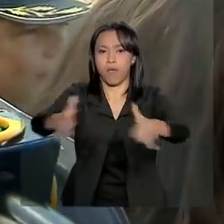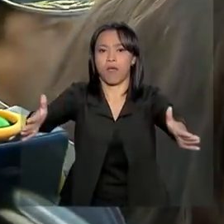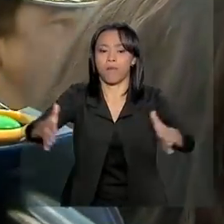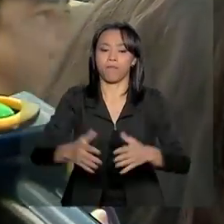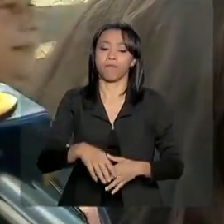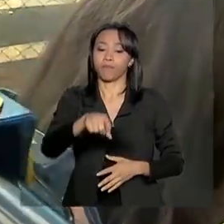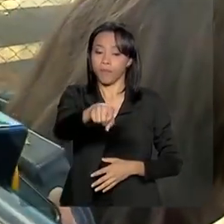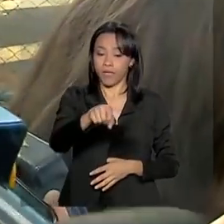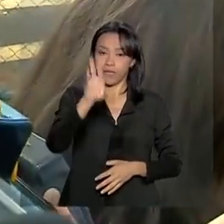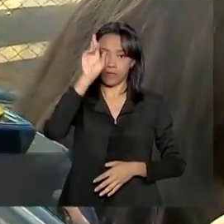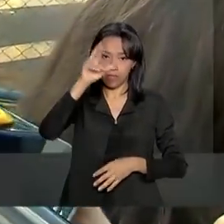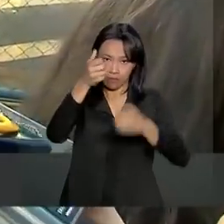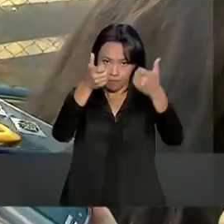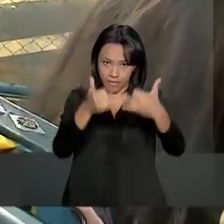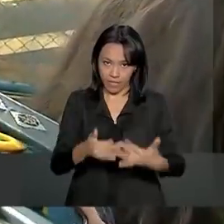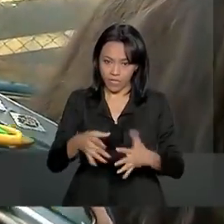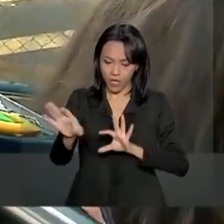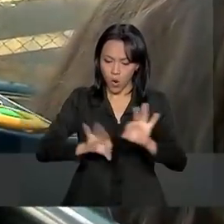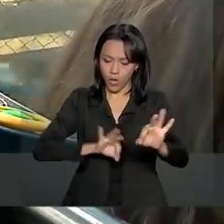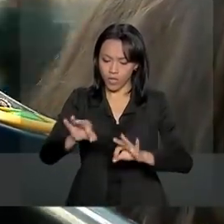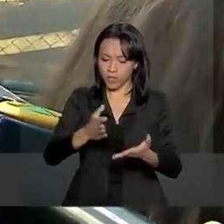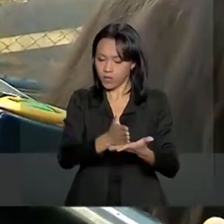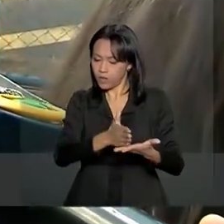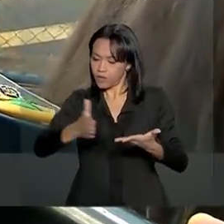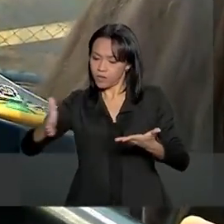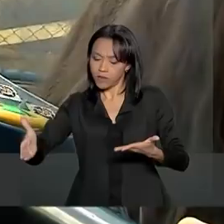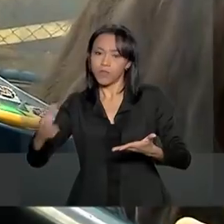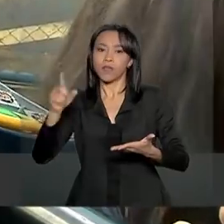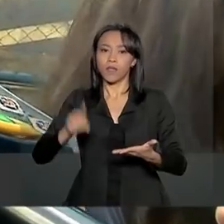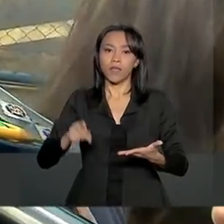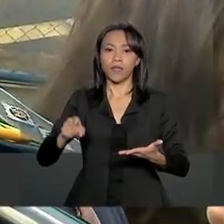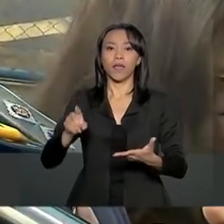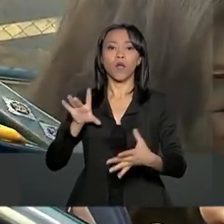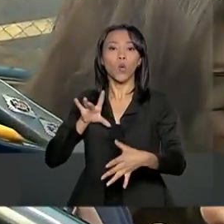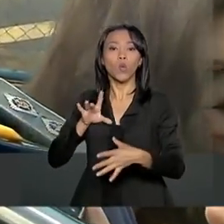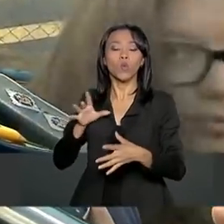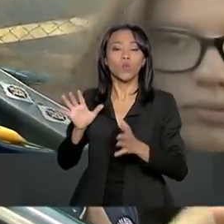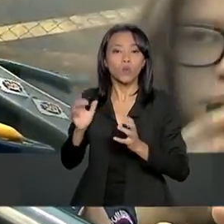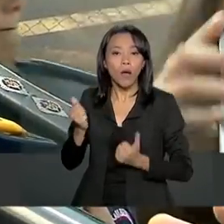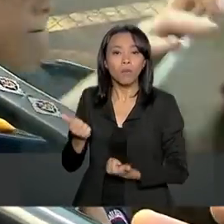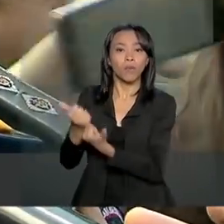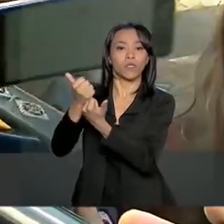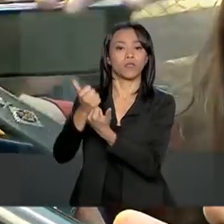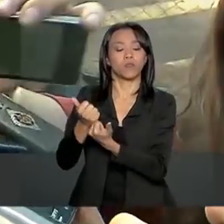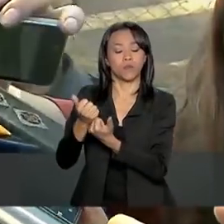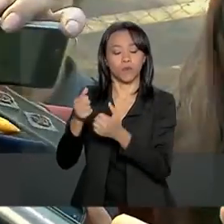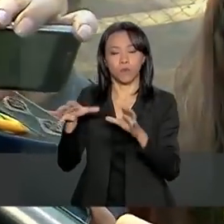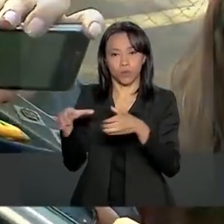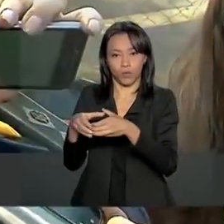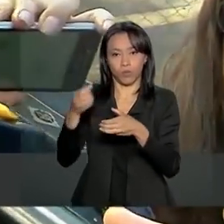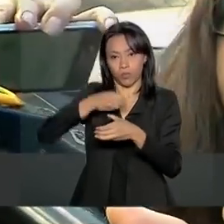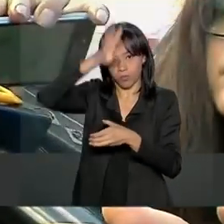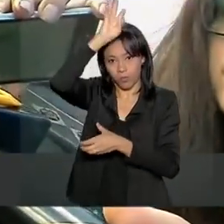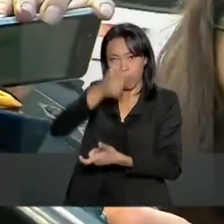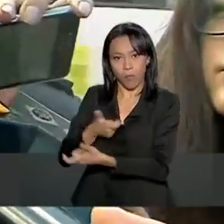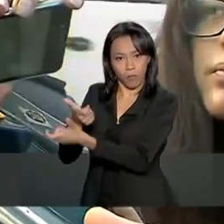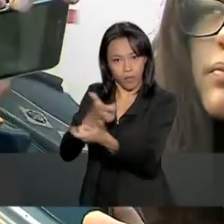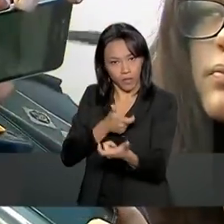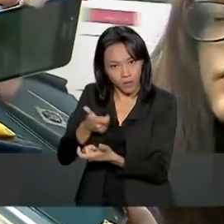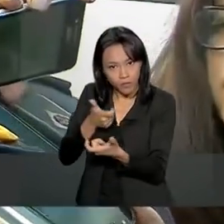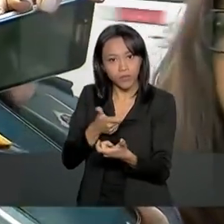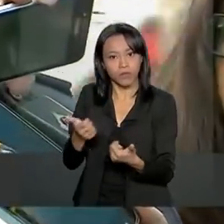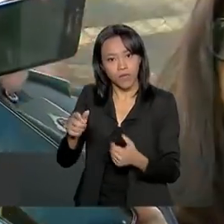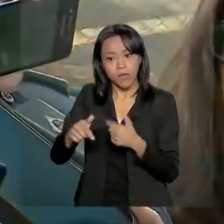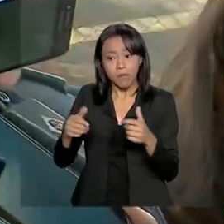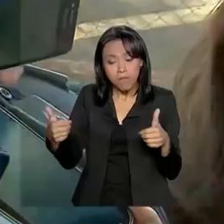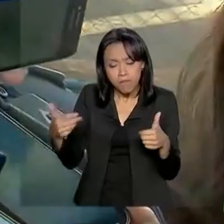áreas. Israel trabalha coordenado com o Corpo de Bombeiros, uma equipe conjunta, principalmente na área que fica próxima